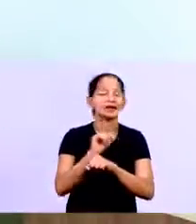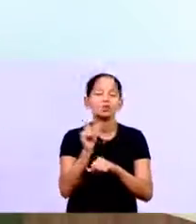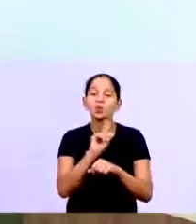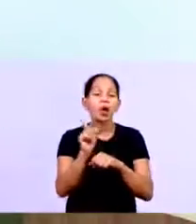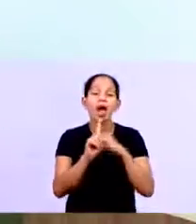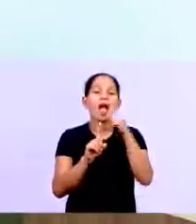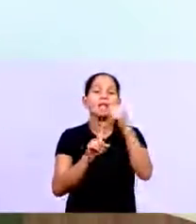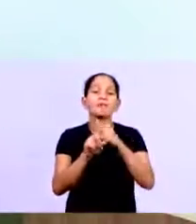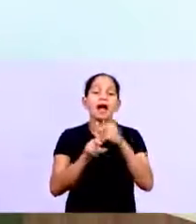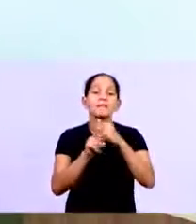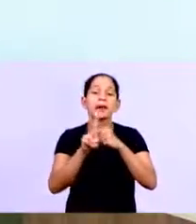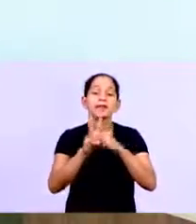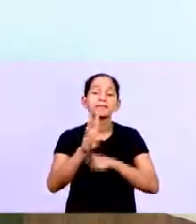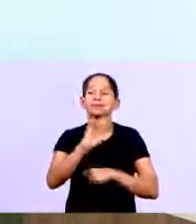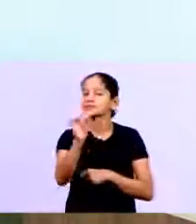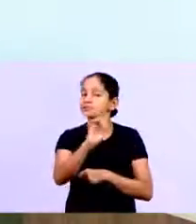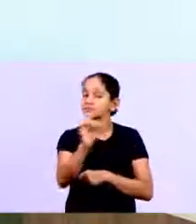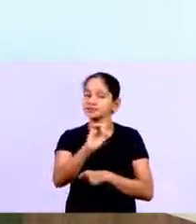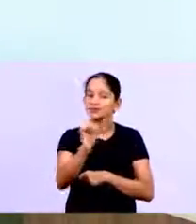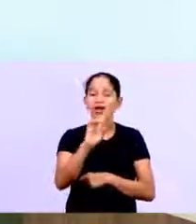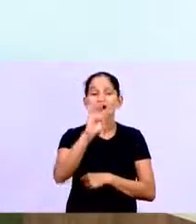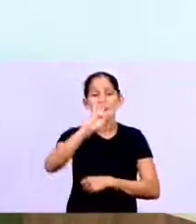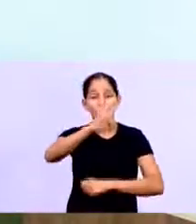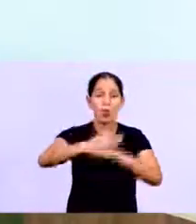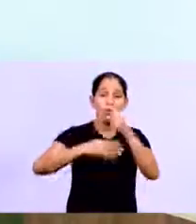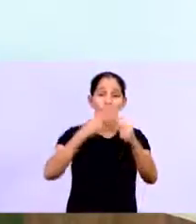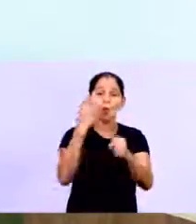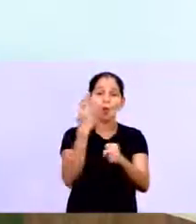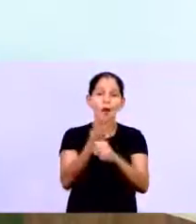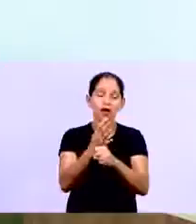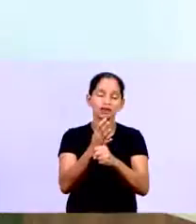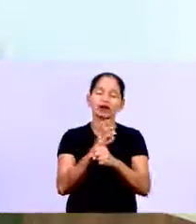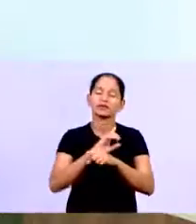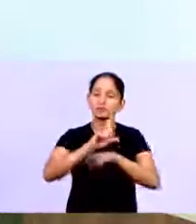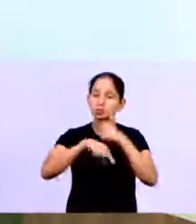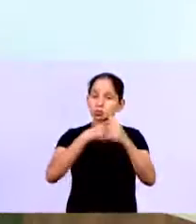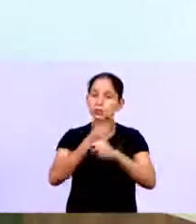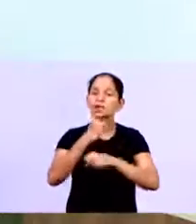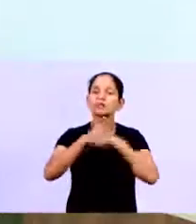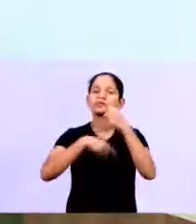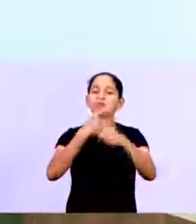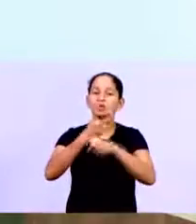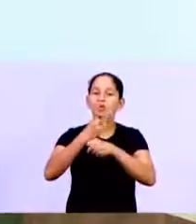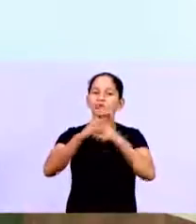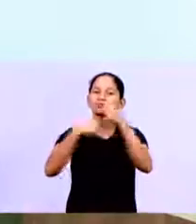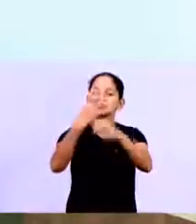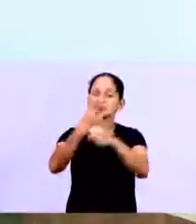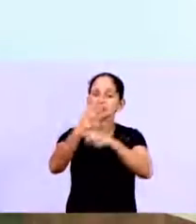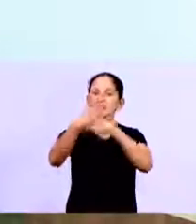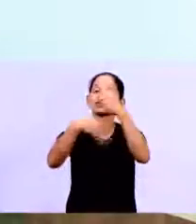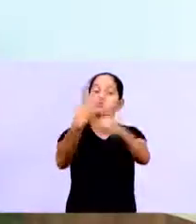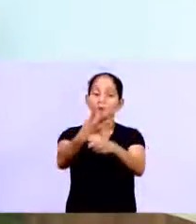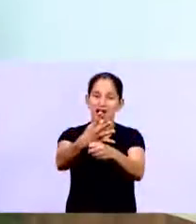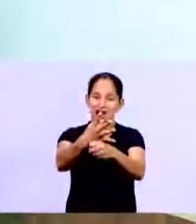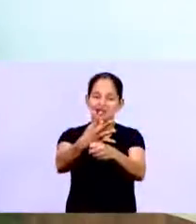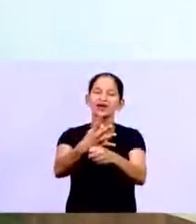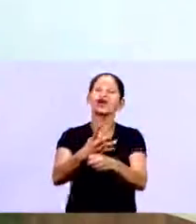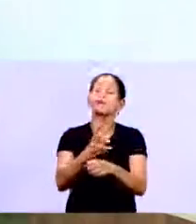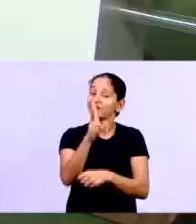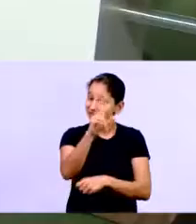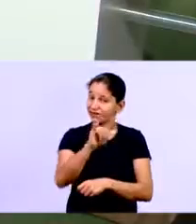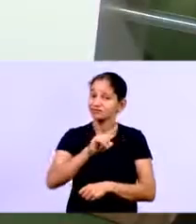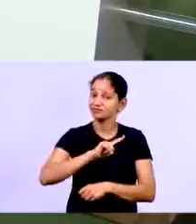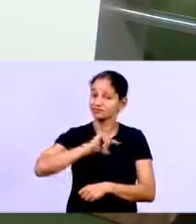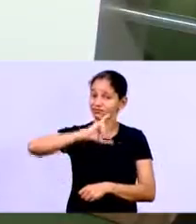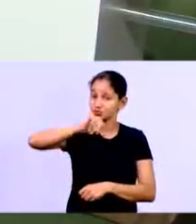o pagamento é anual. Mas você tem uma carência de 4 períodos, ok? Mas durante esse período, continua tendo juros.